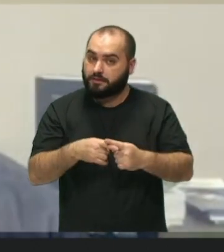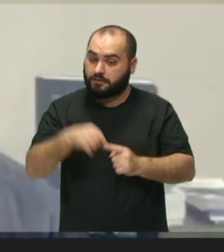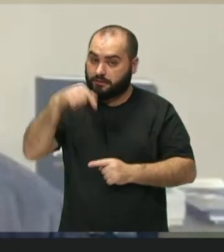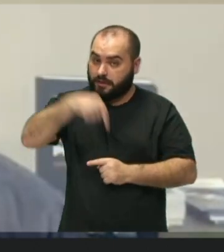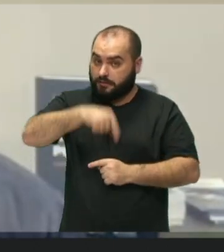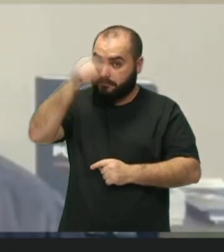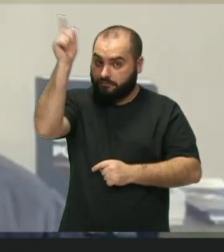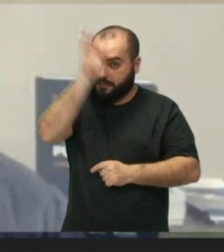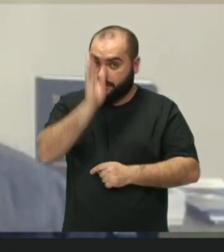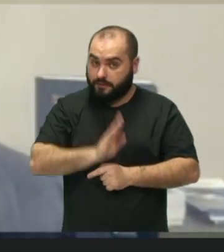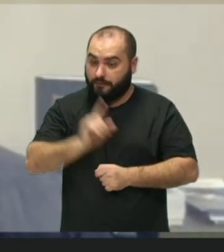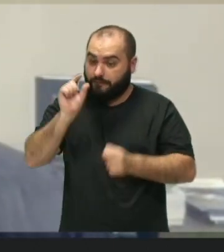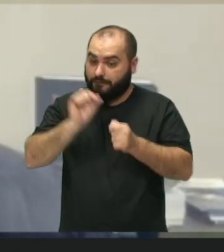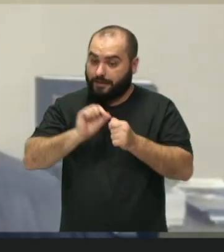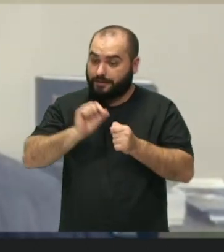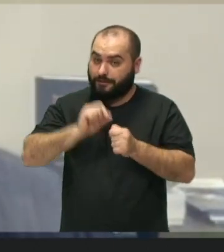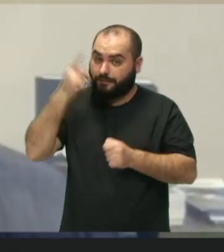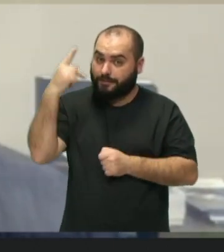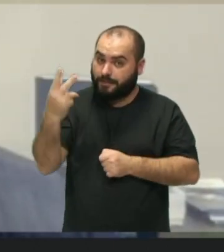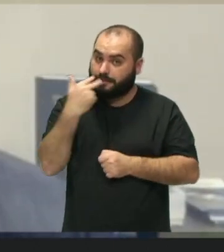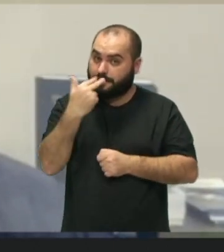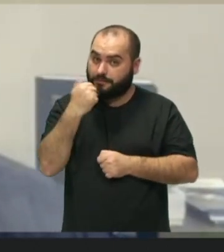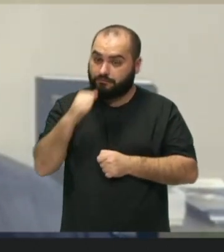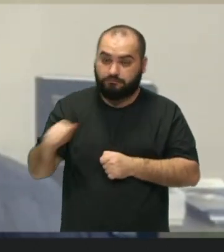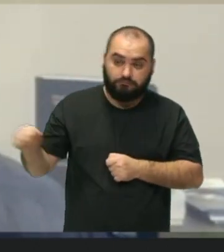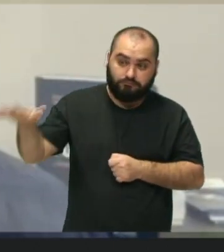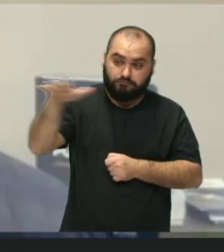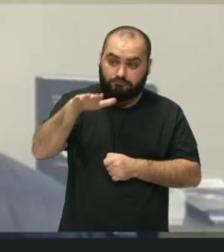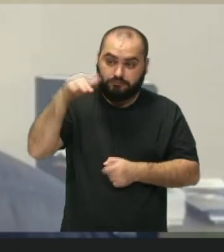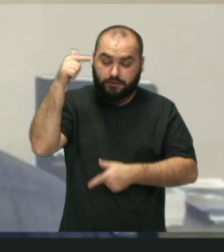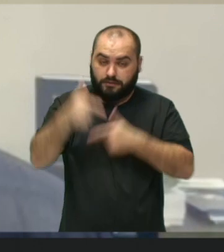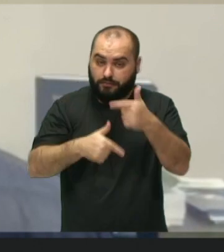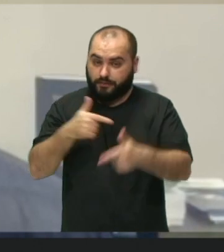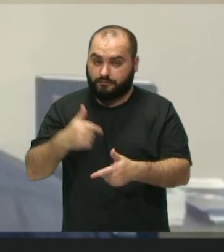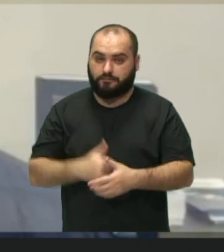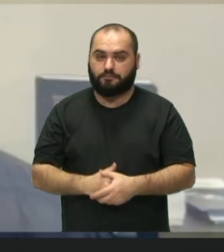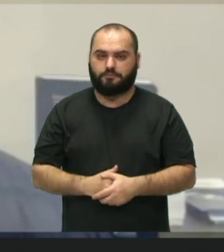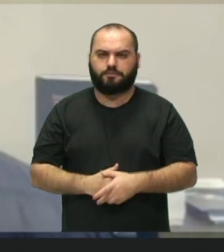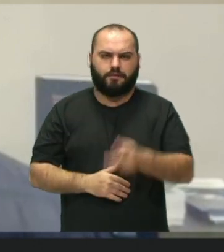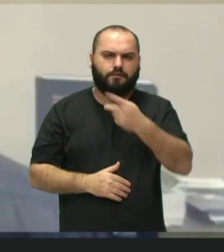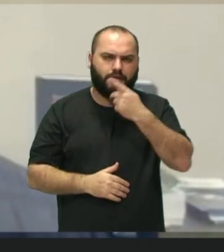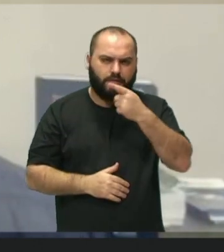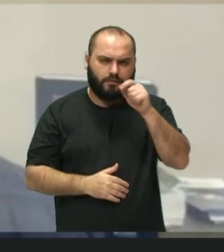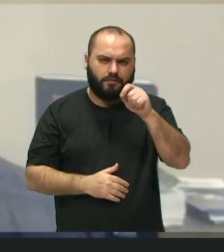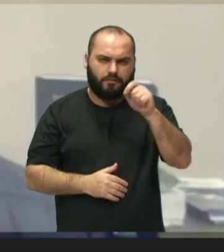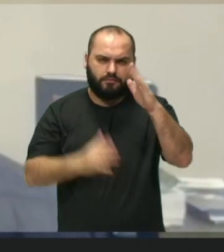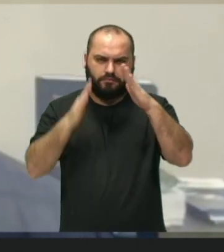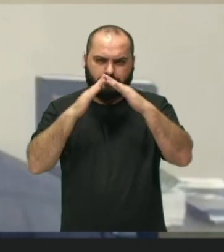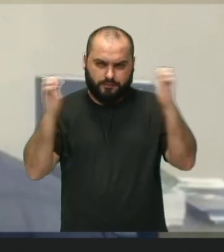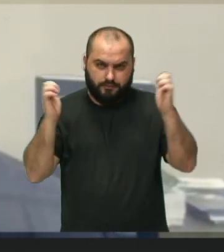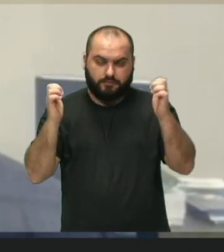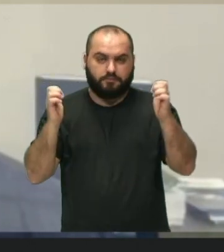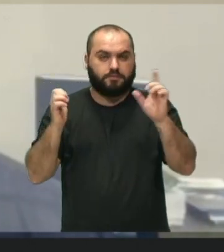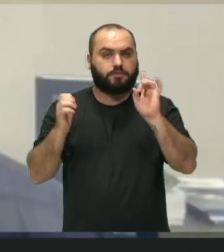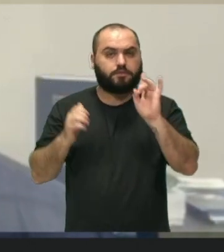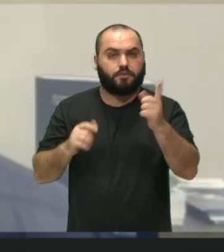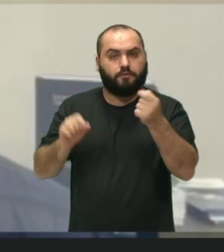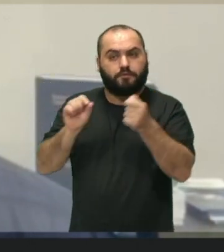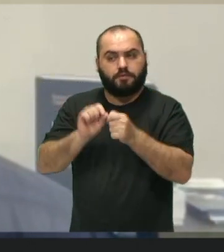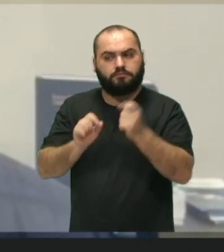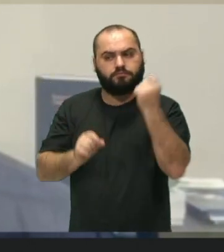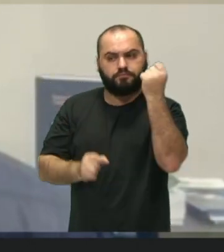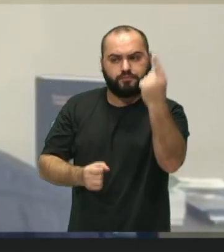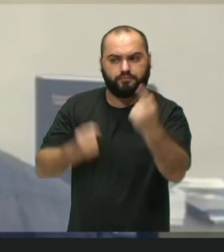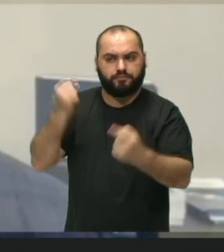está fazendo um evento para todos os ramos de atividade. Você citou sobre o Observatório de Brusque, nós fizemos apenas alguns